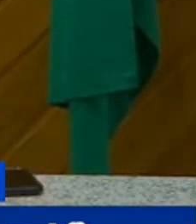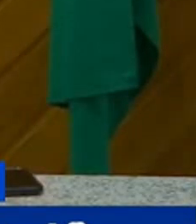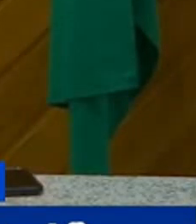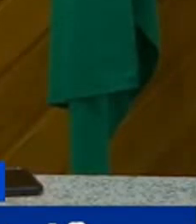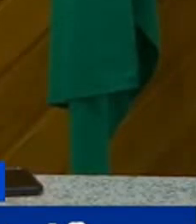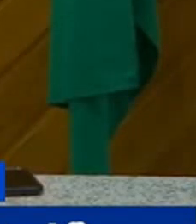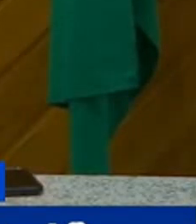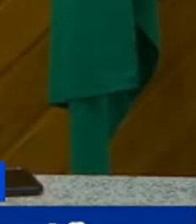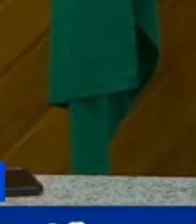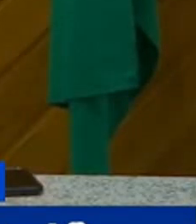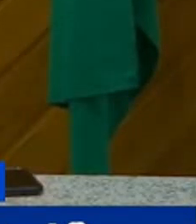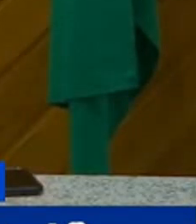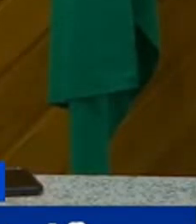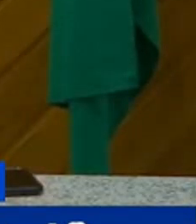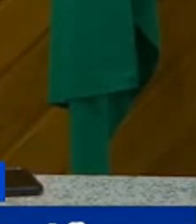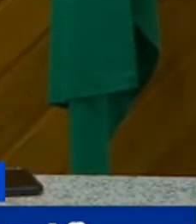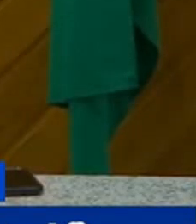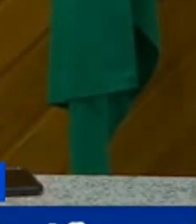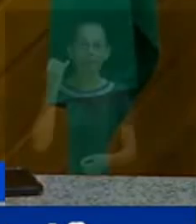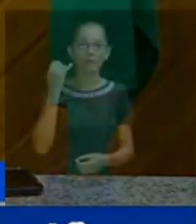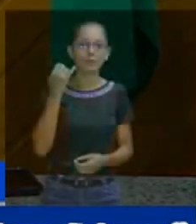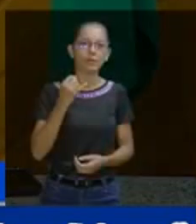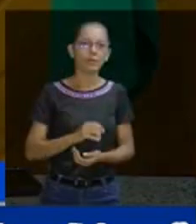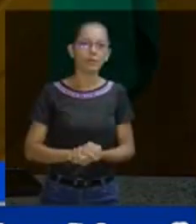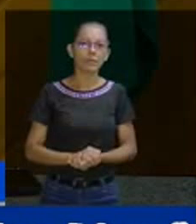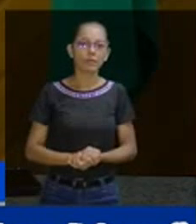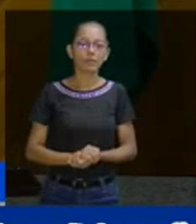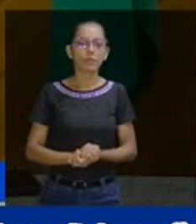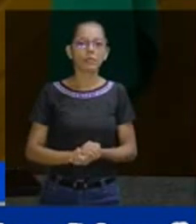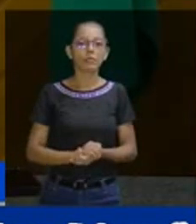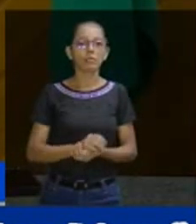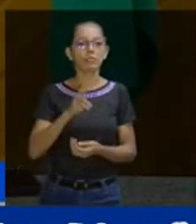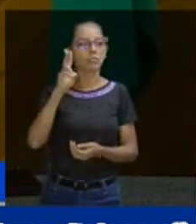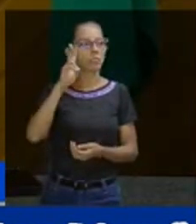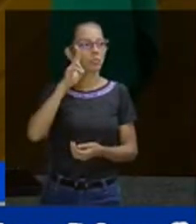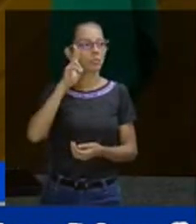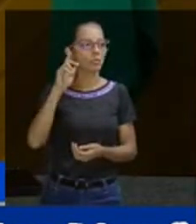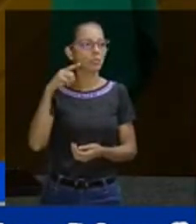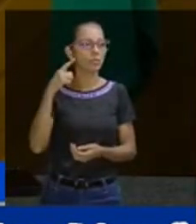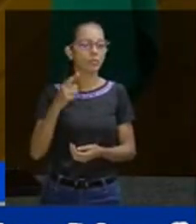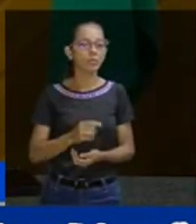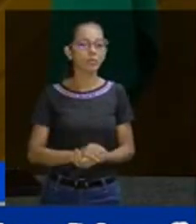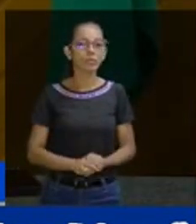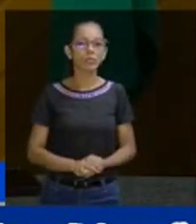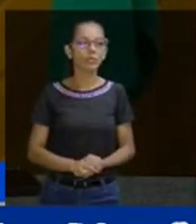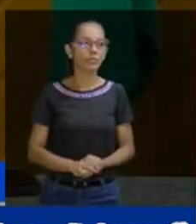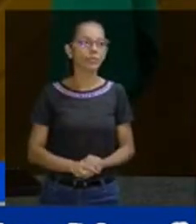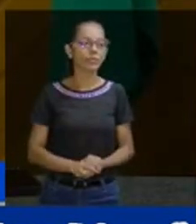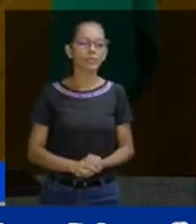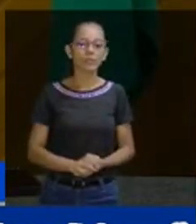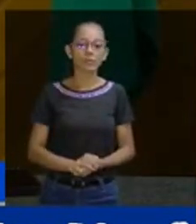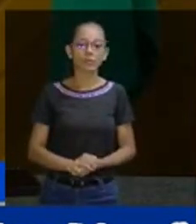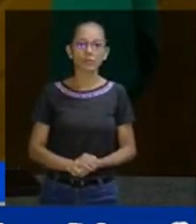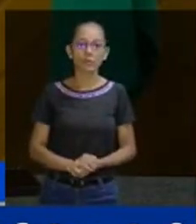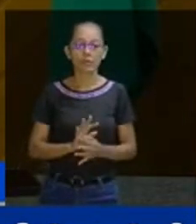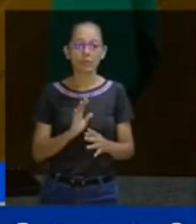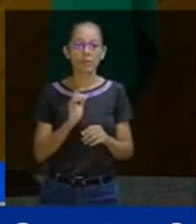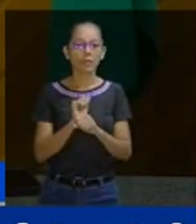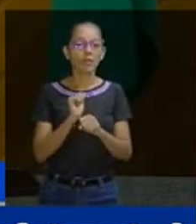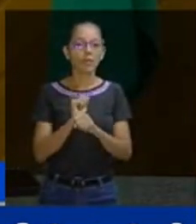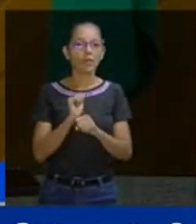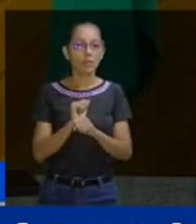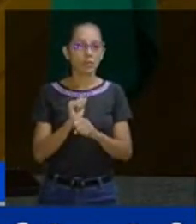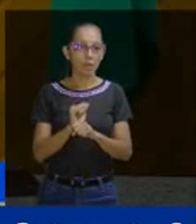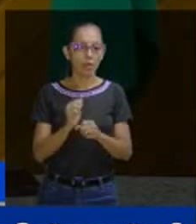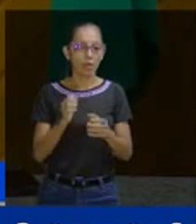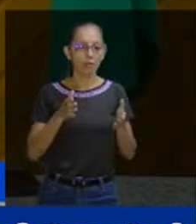Entretanto, o artigo 14 do Código Eleitoral tem uma previsão expressa e muito clara, no sentido de que tem que se aguardar a diplomação dos